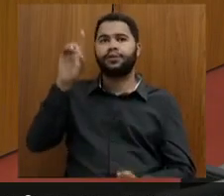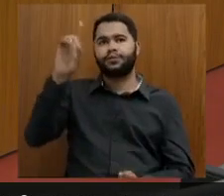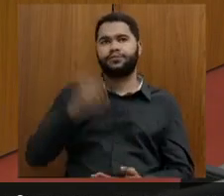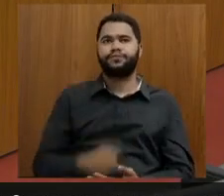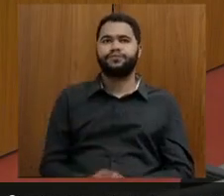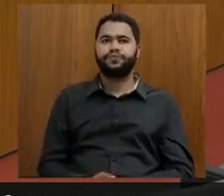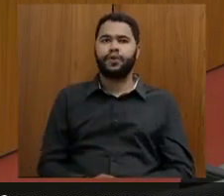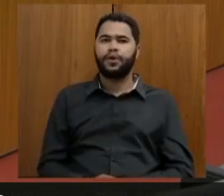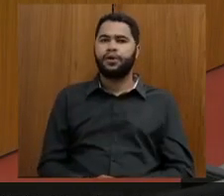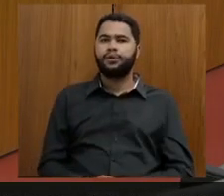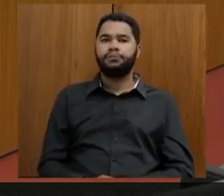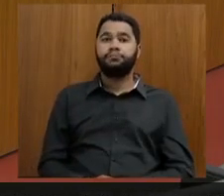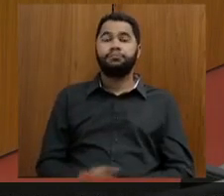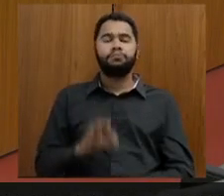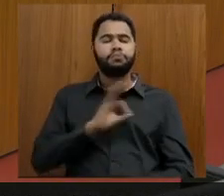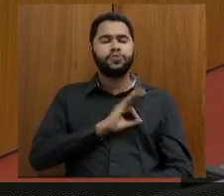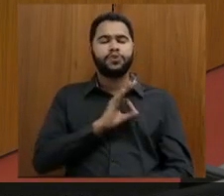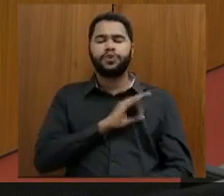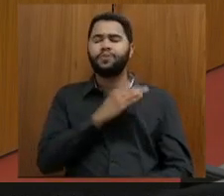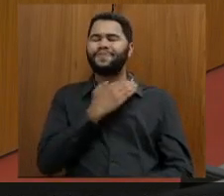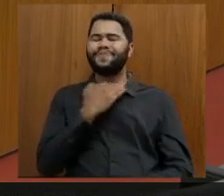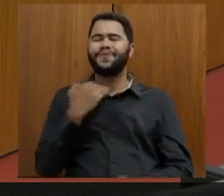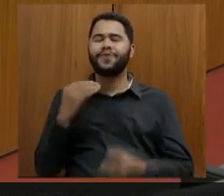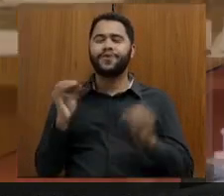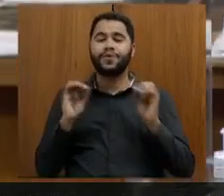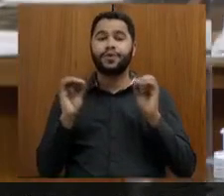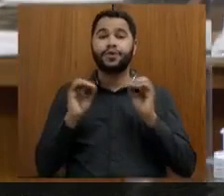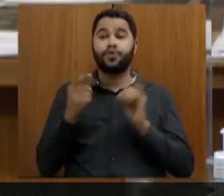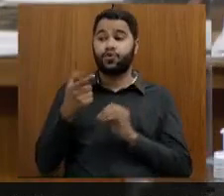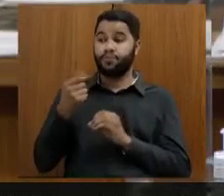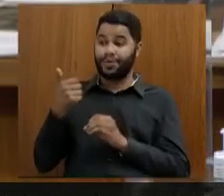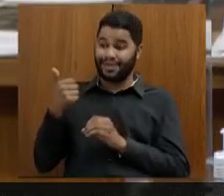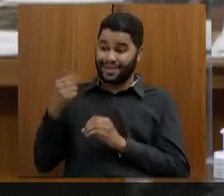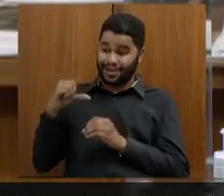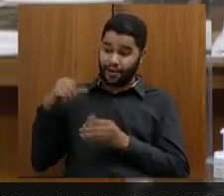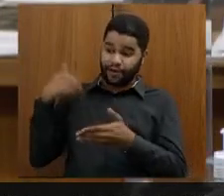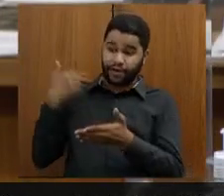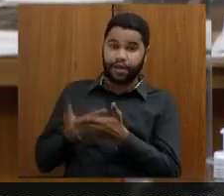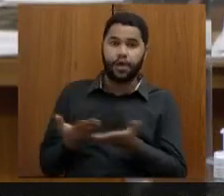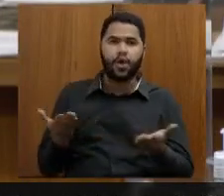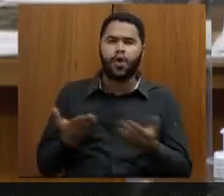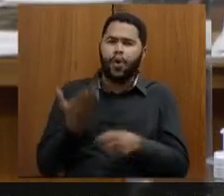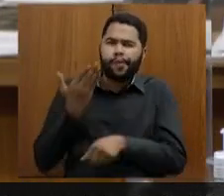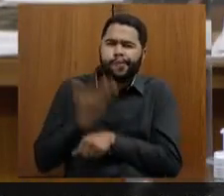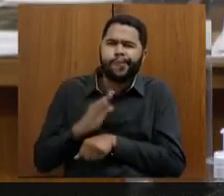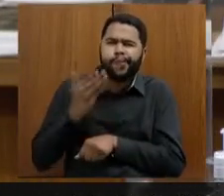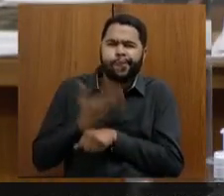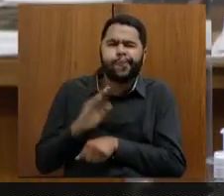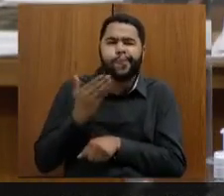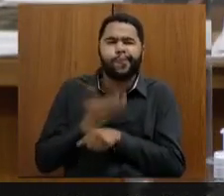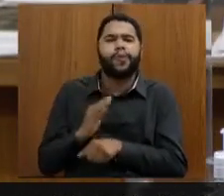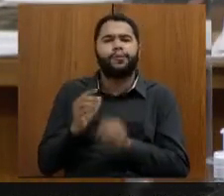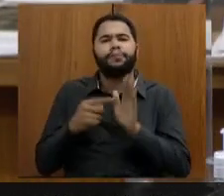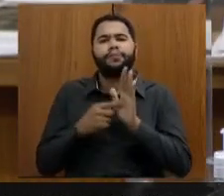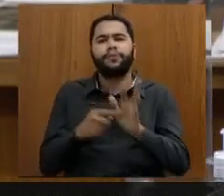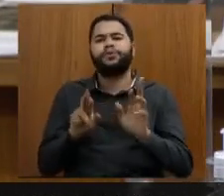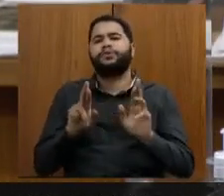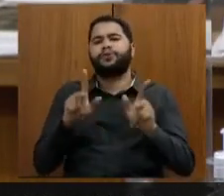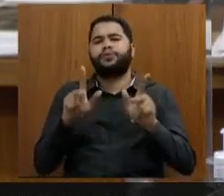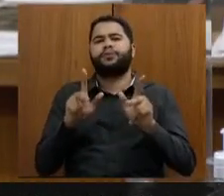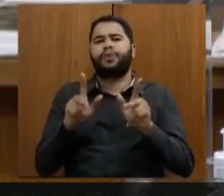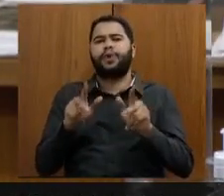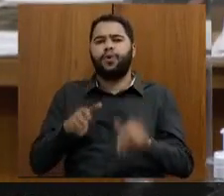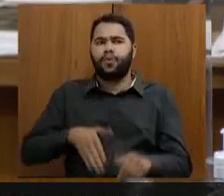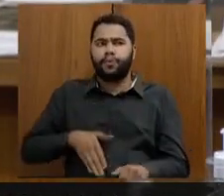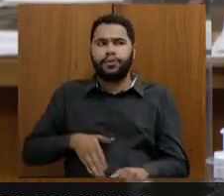nós não perdemos nenhum policial militar desde 2019 para cá é muito treinamento e isso faz a diferença isso